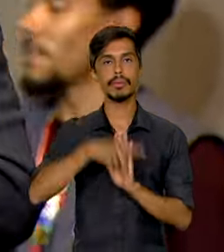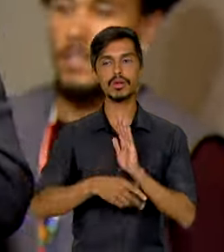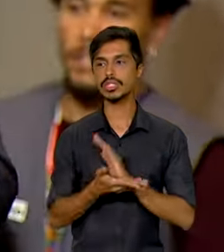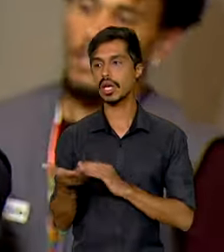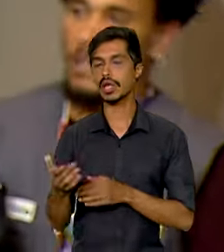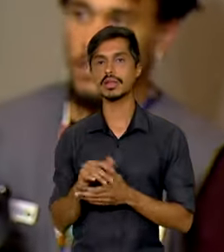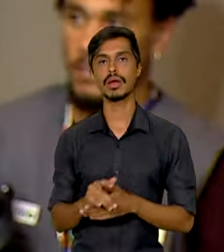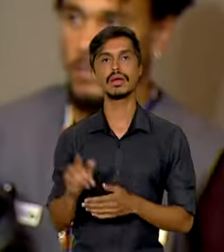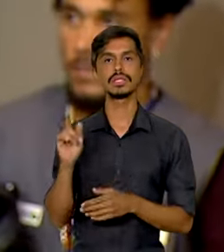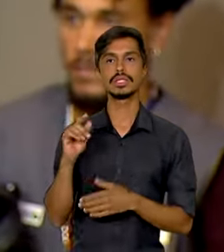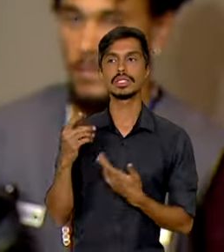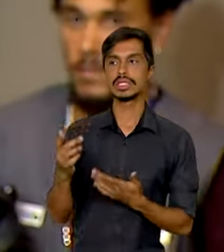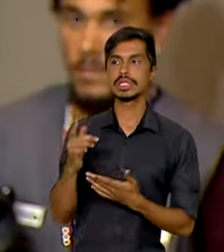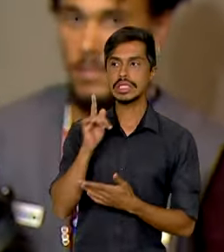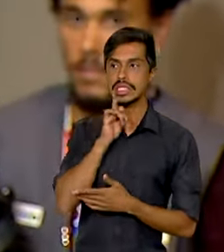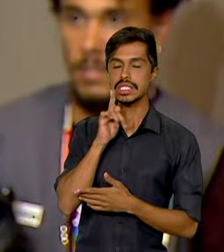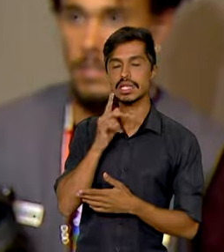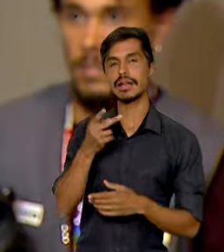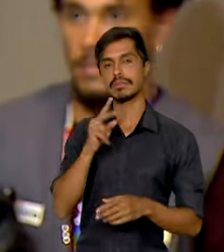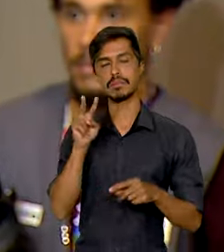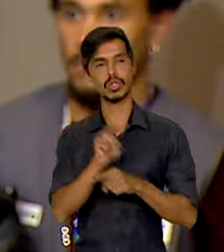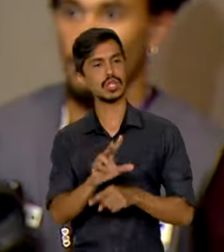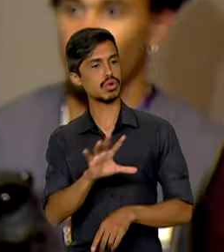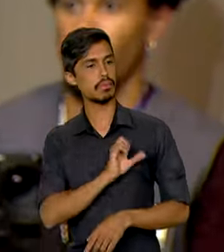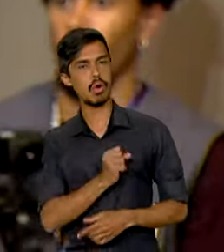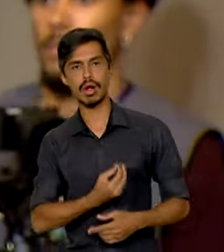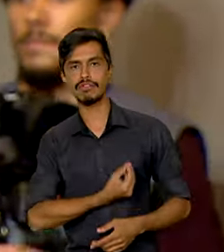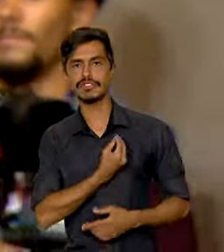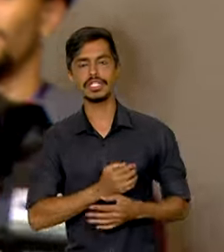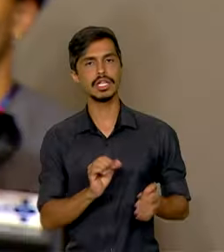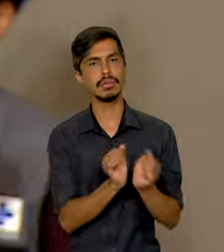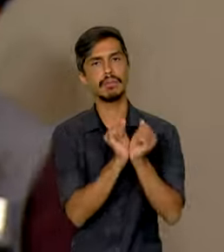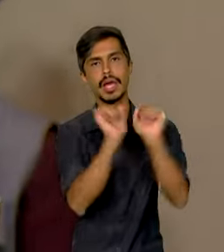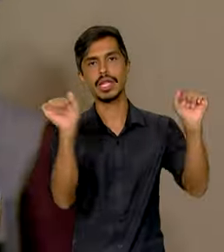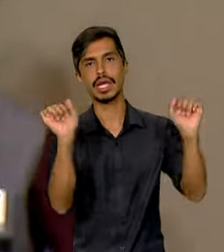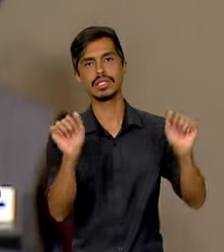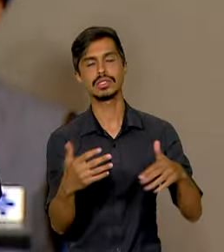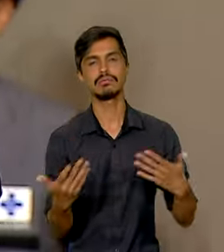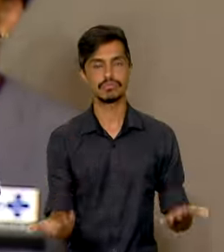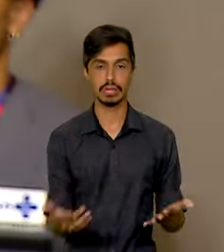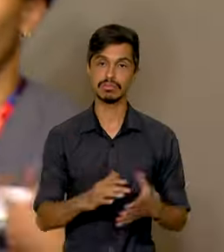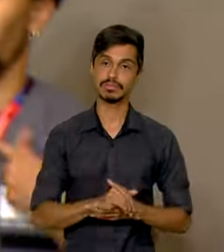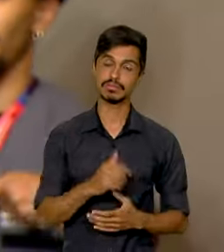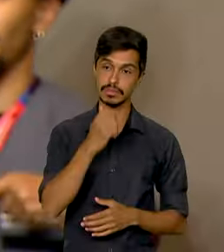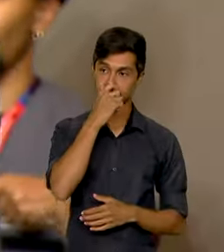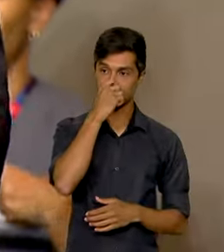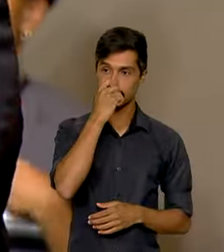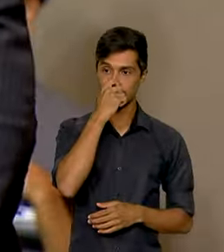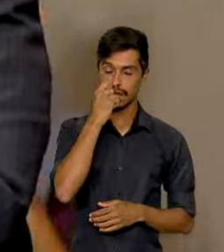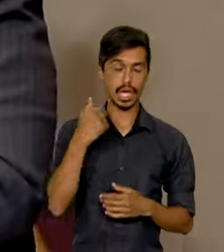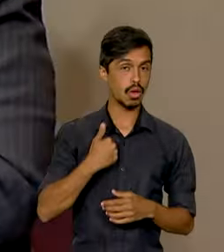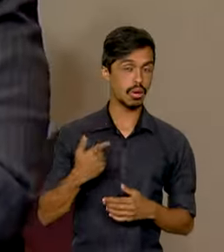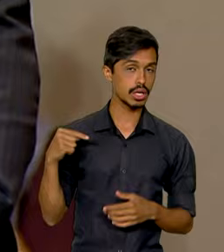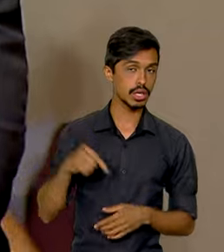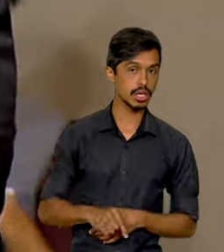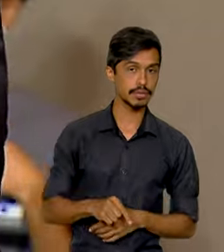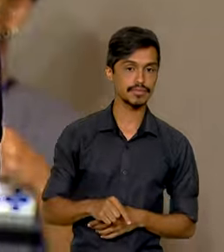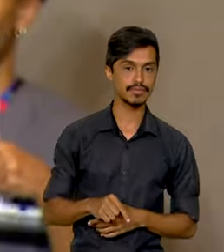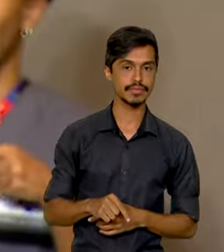ministra diz, e me parece que defende o amor, a vida, a liberdade. E eu compareço aqui